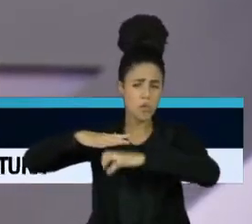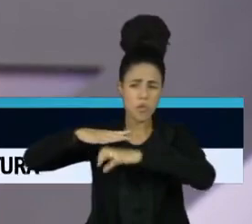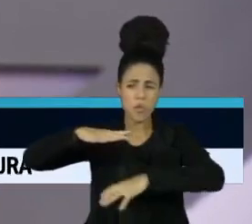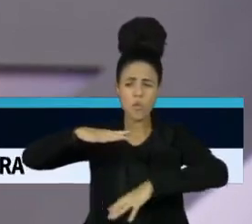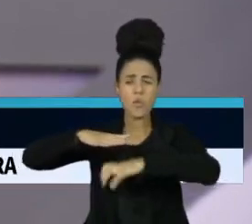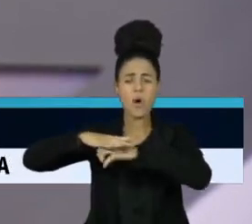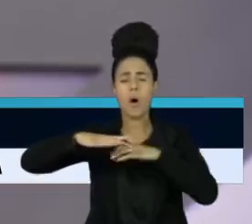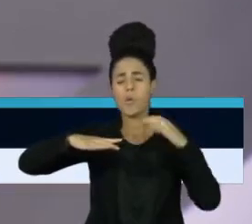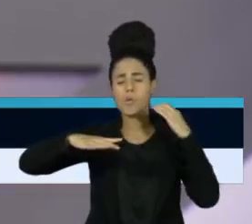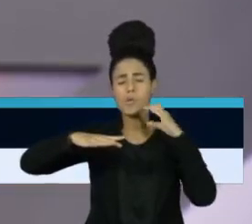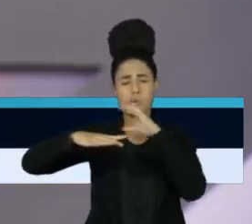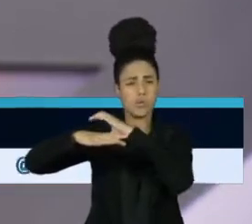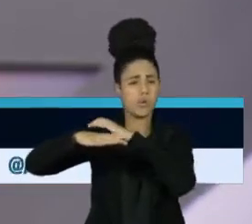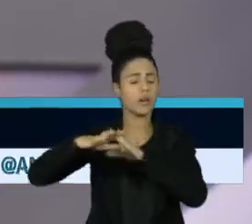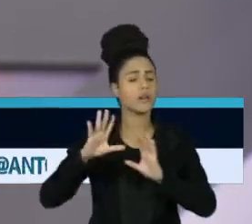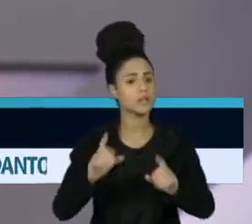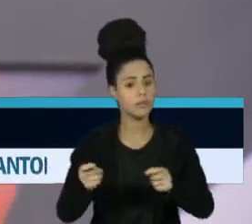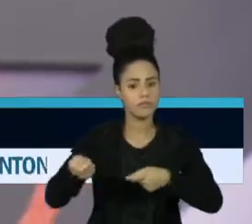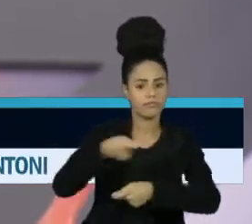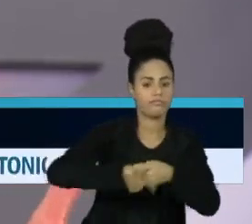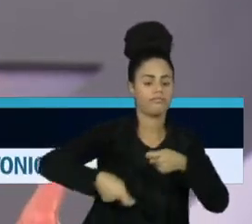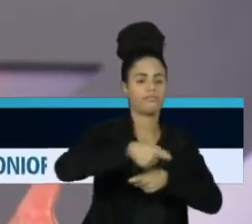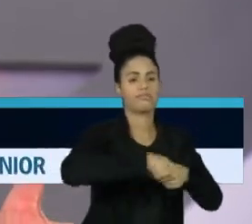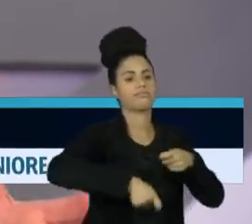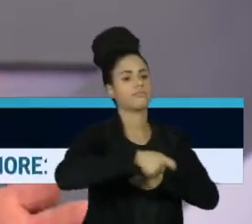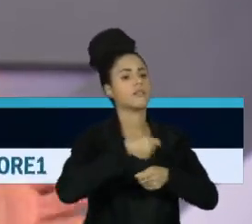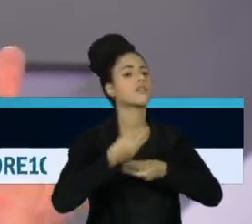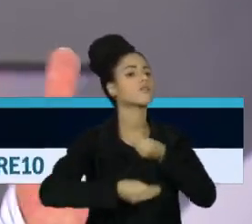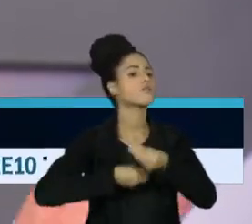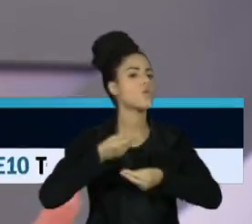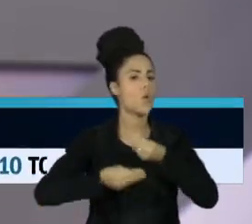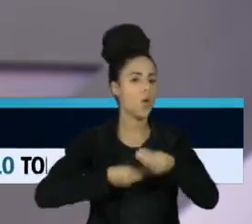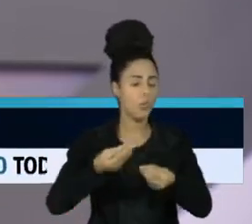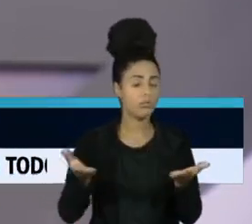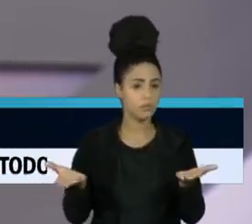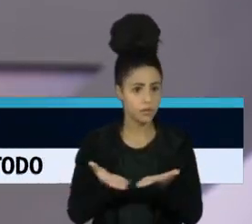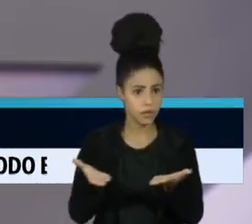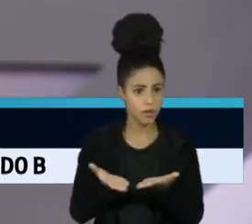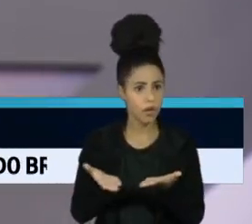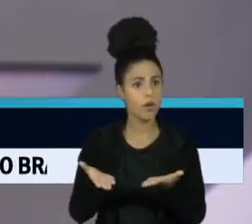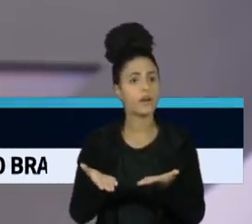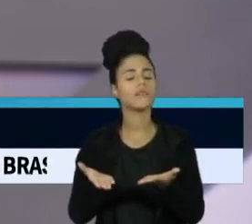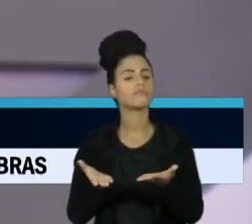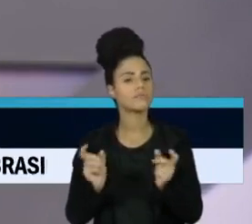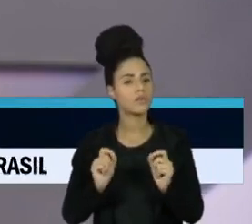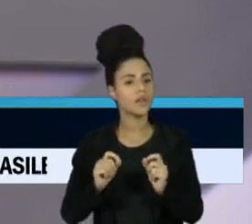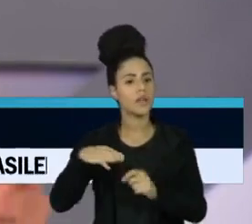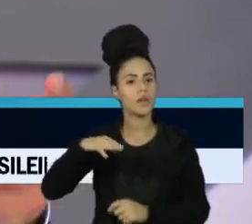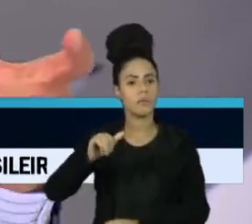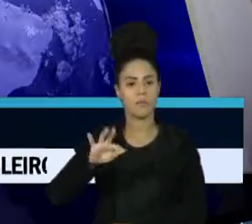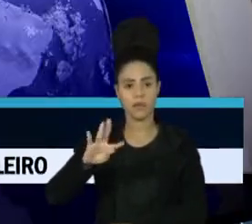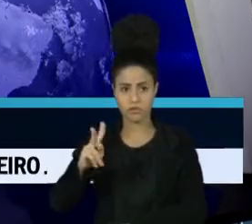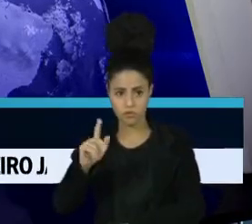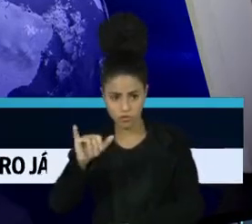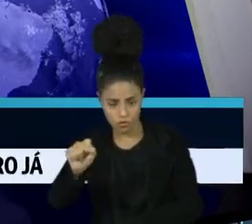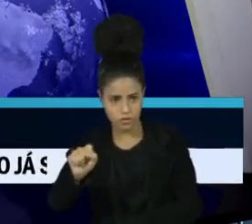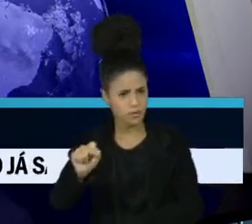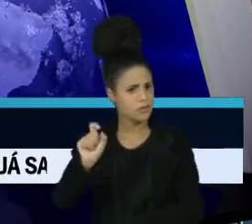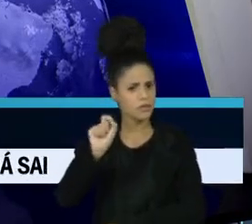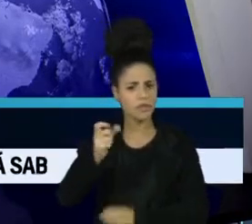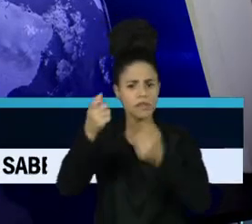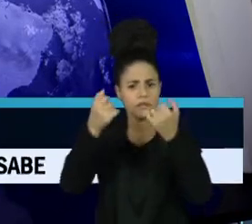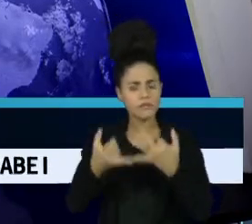descarbonização da economia é inescapável e voltando Matias comentava E